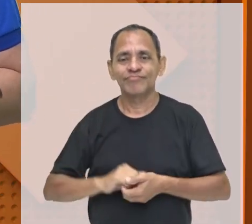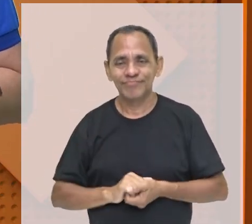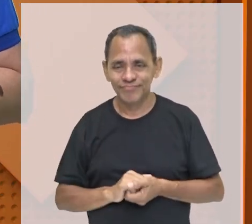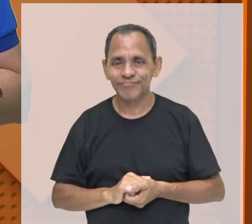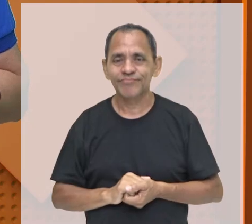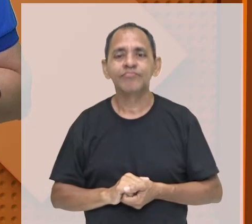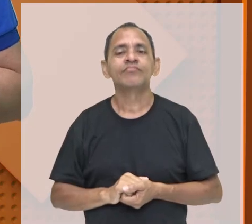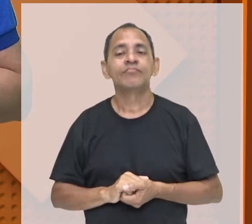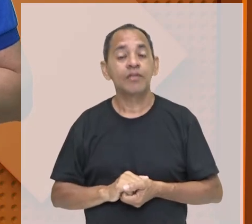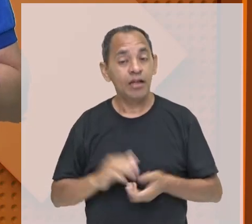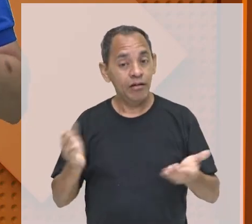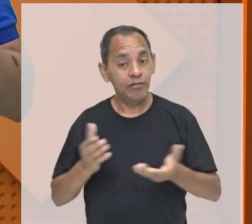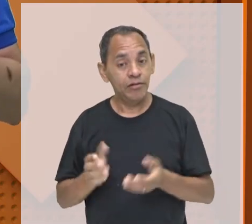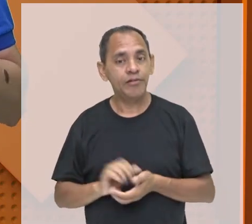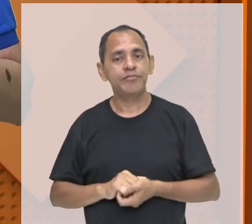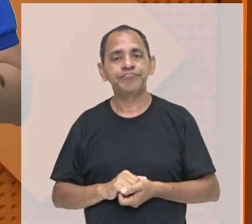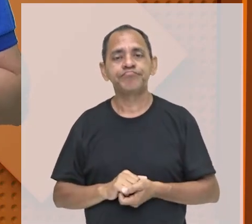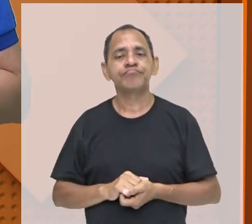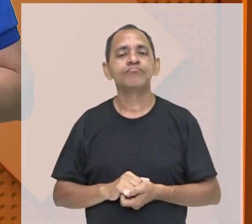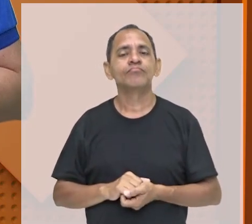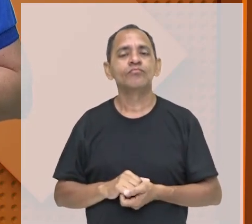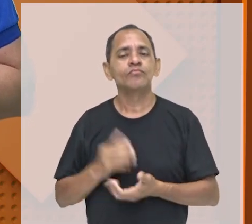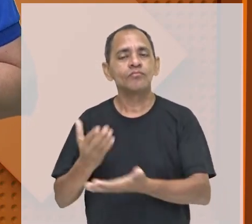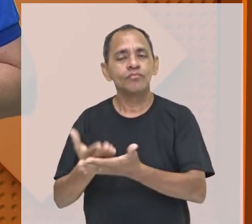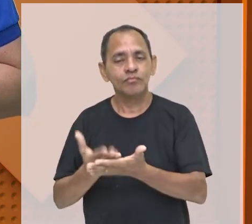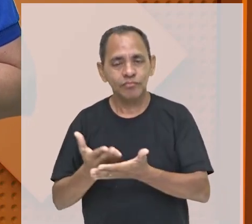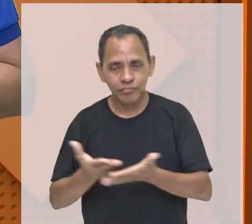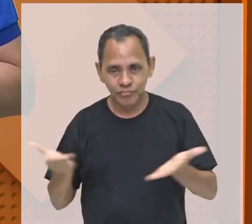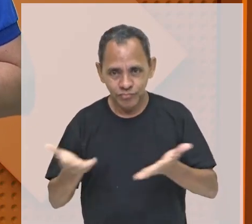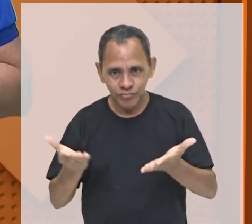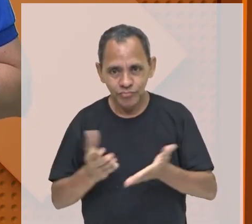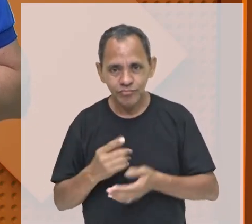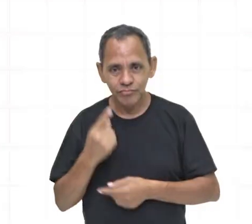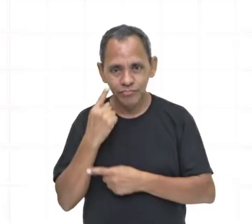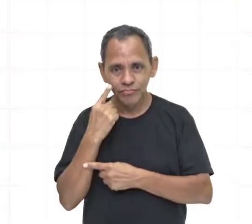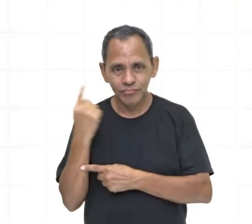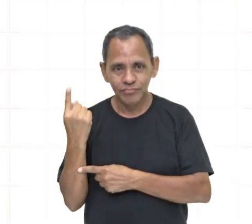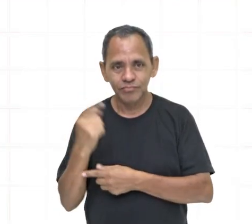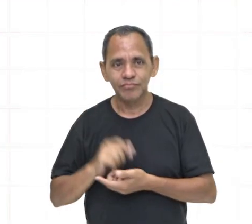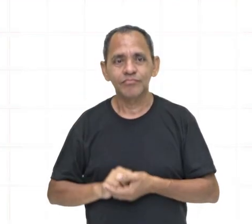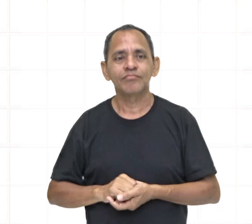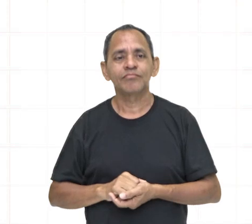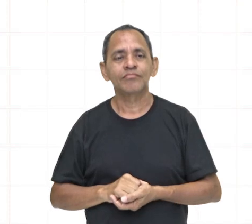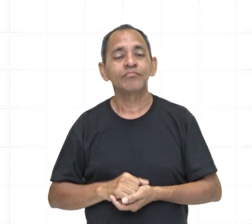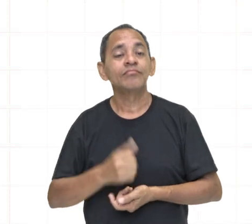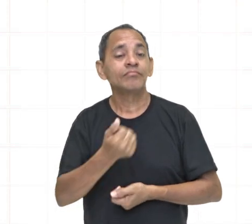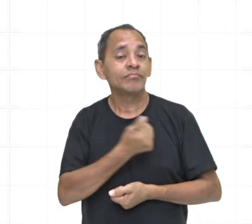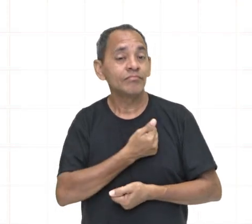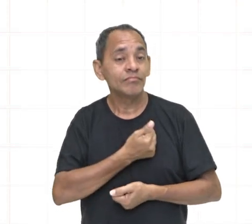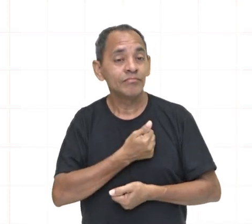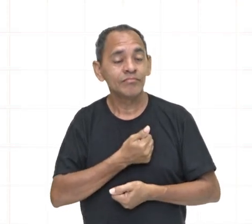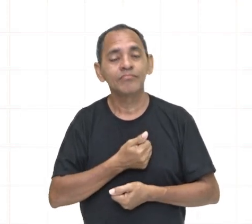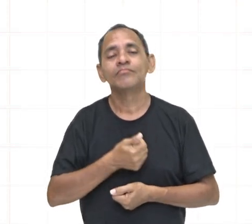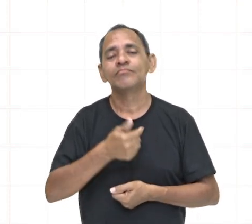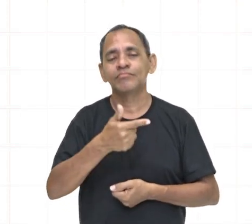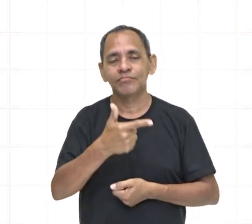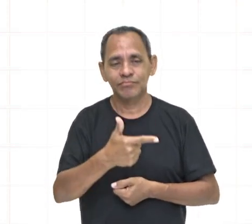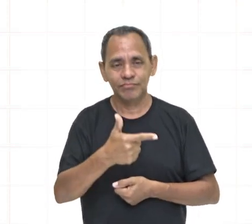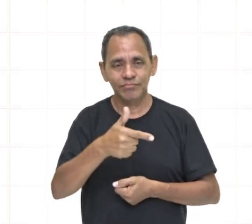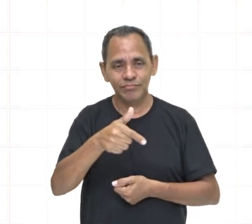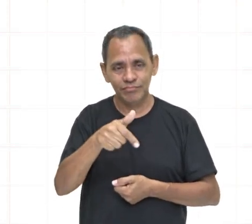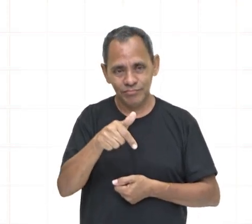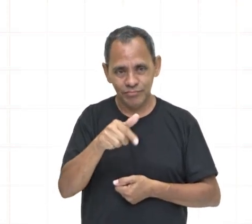e iremos verificar agora o que estudaremos na nossa aula. Olha só, a aula 29.